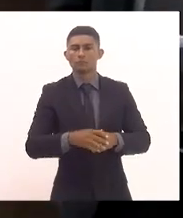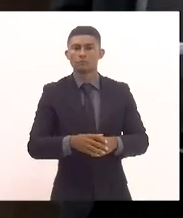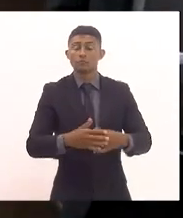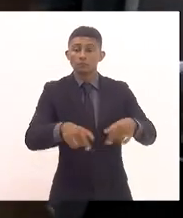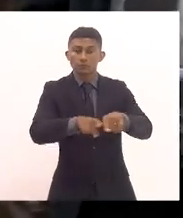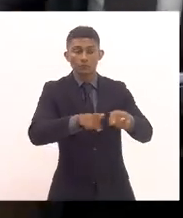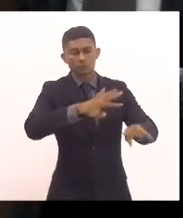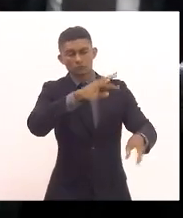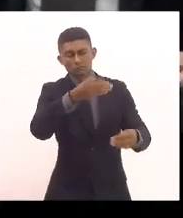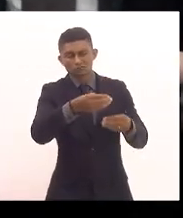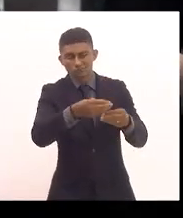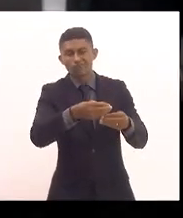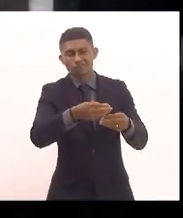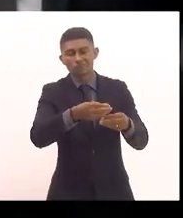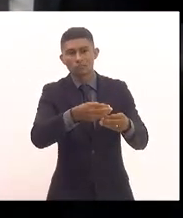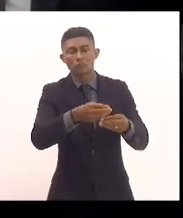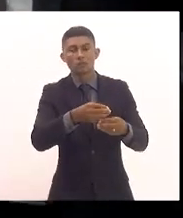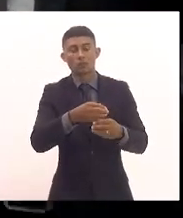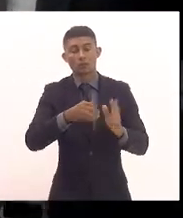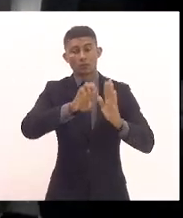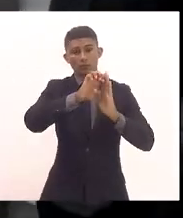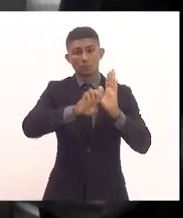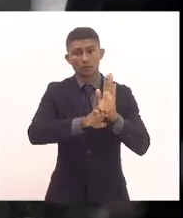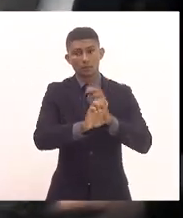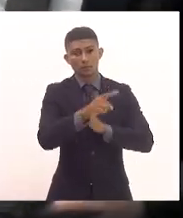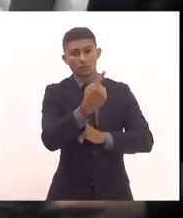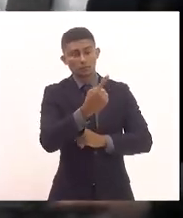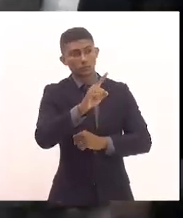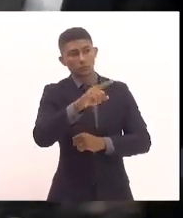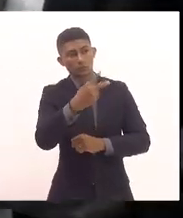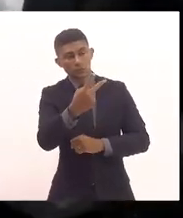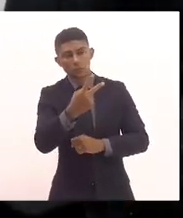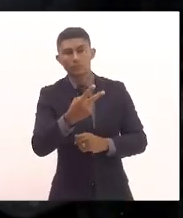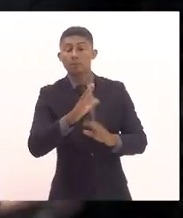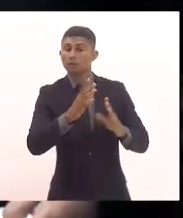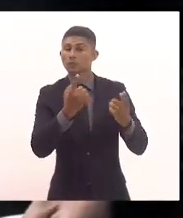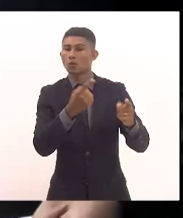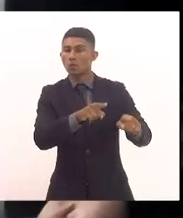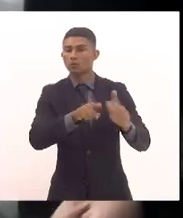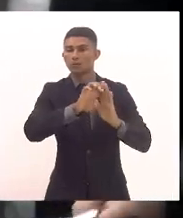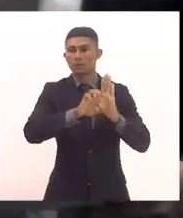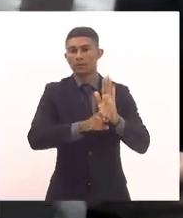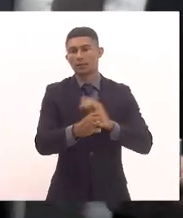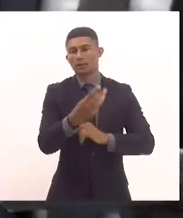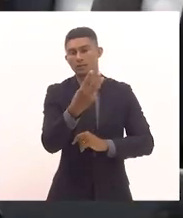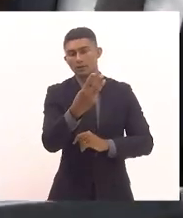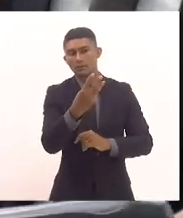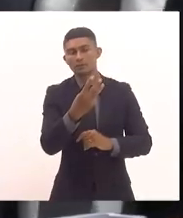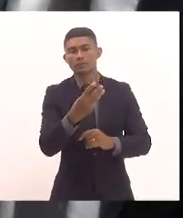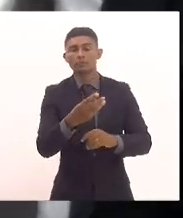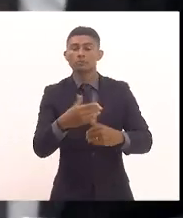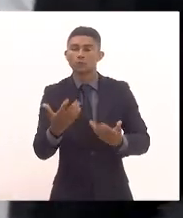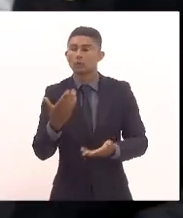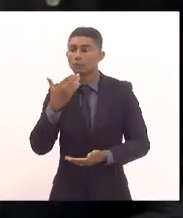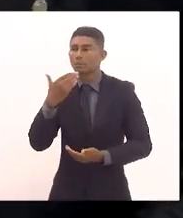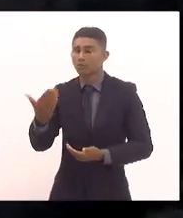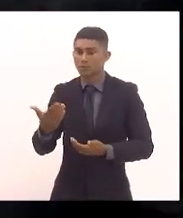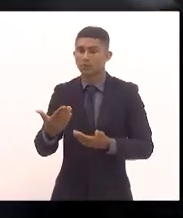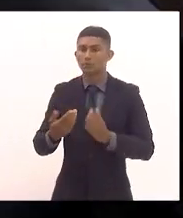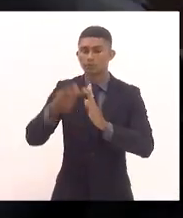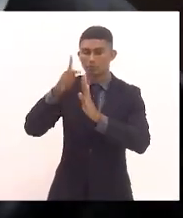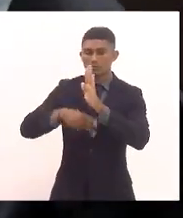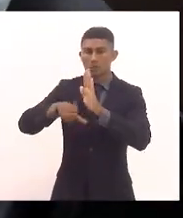com subemenda aglutinativas emendas 1 e 2, contrário à emenda 3, concluindo por